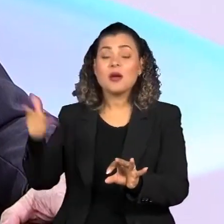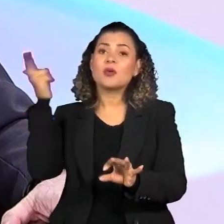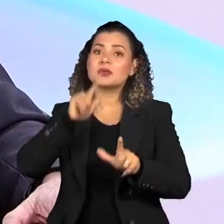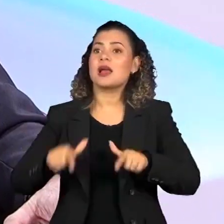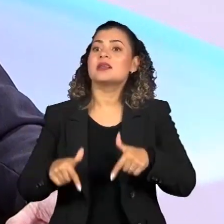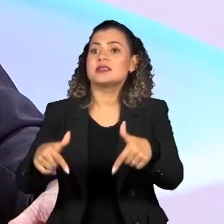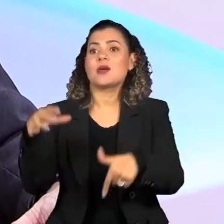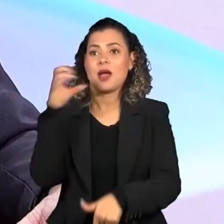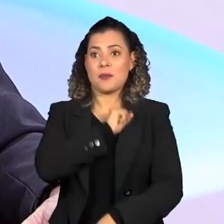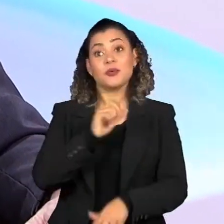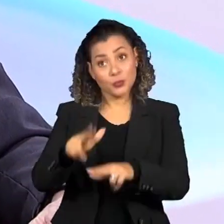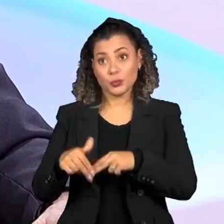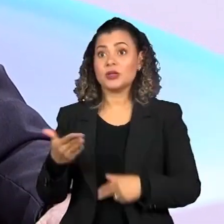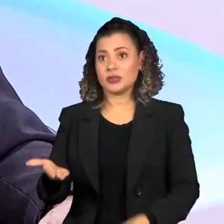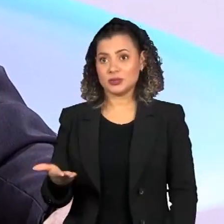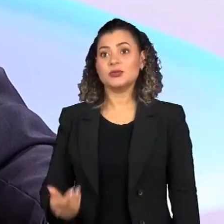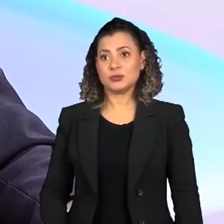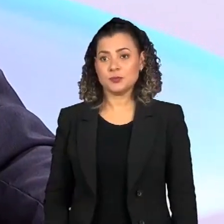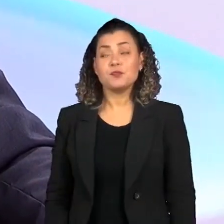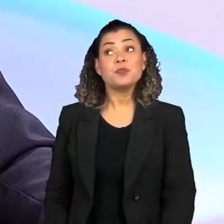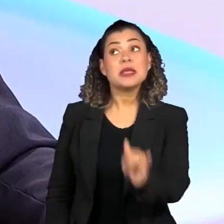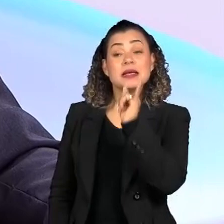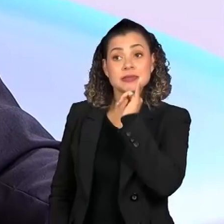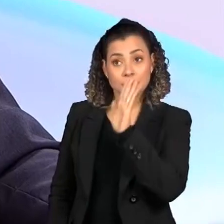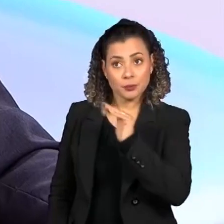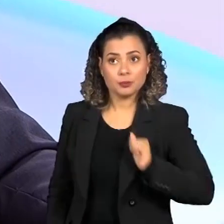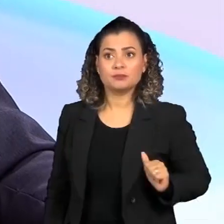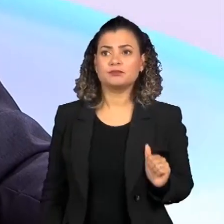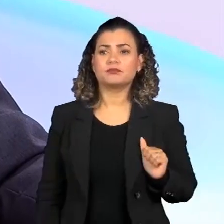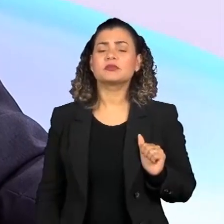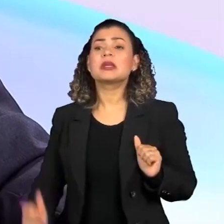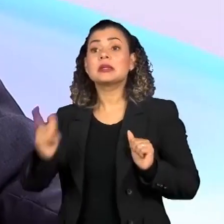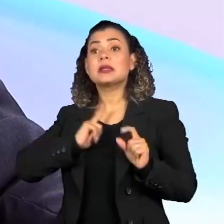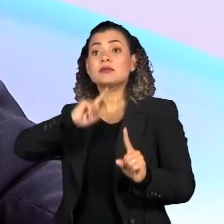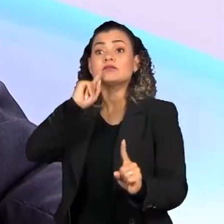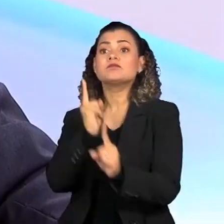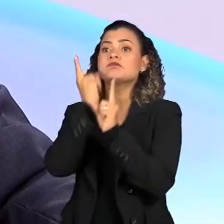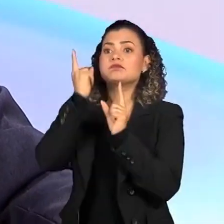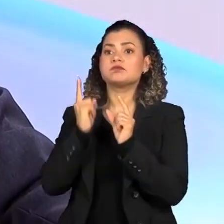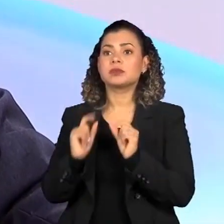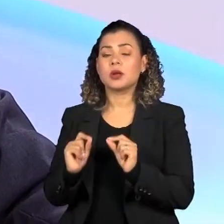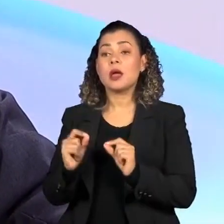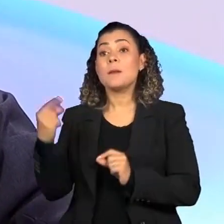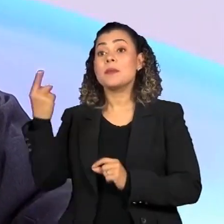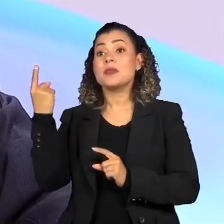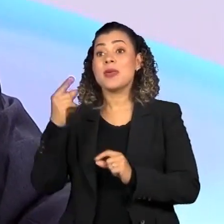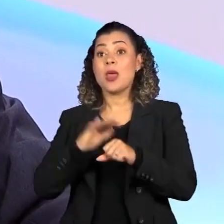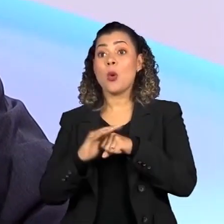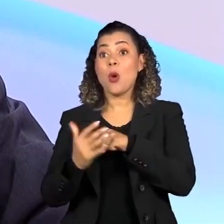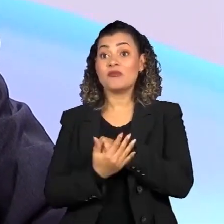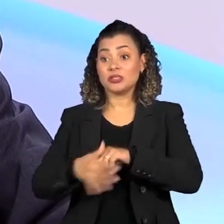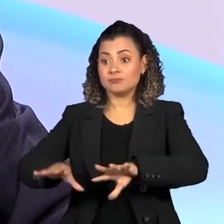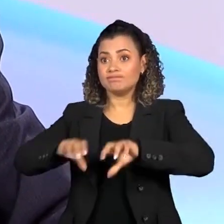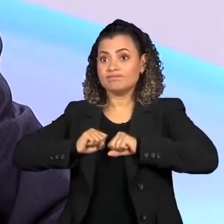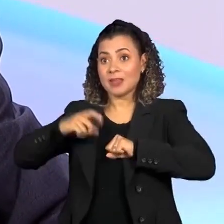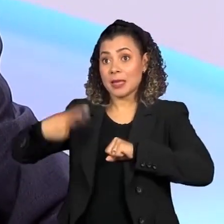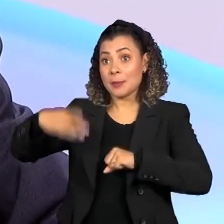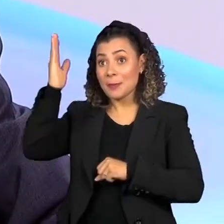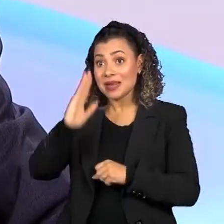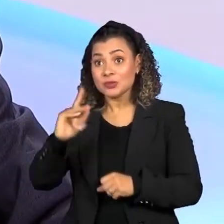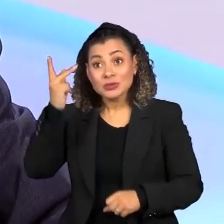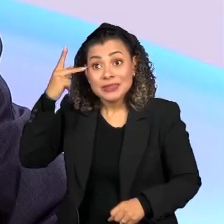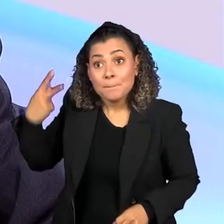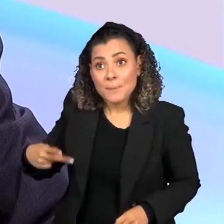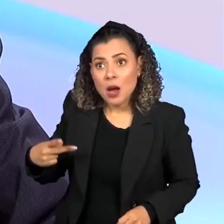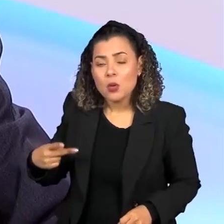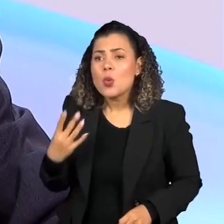rapidamente Por exemplo quando foi feito o diagnóstico do primeiro caso de covid aqui em São Paulo